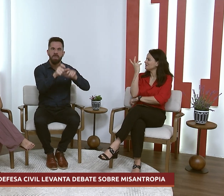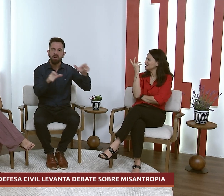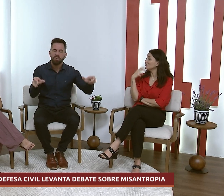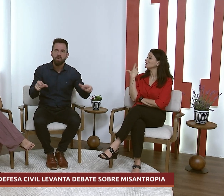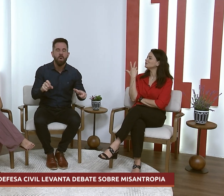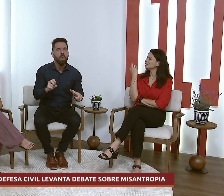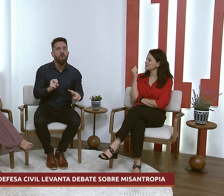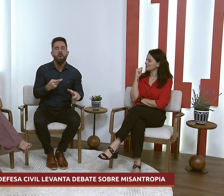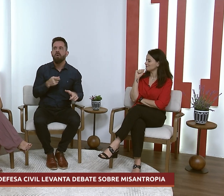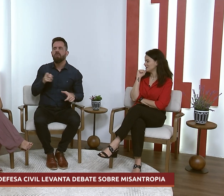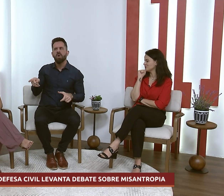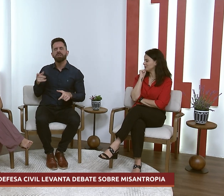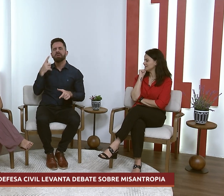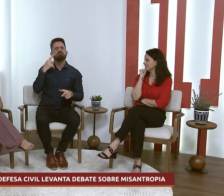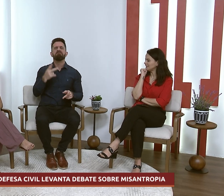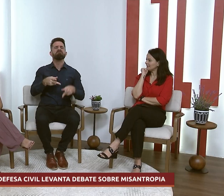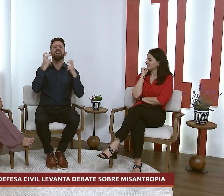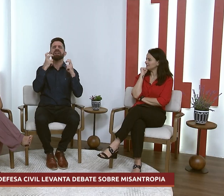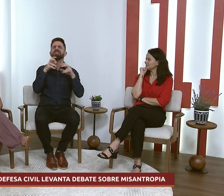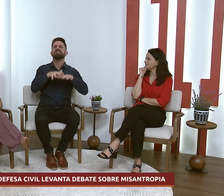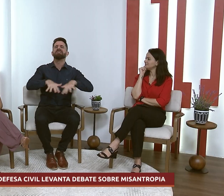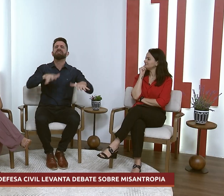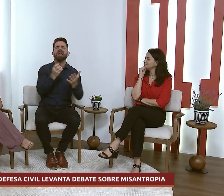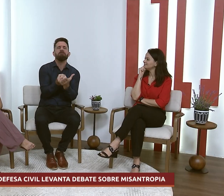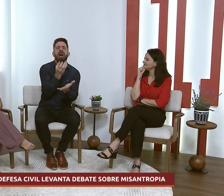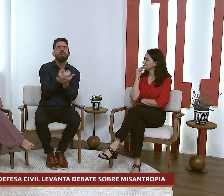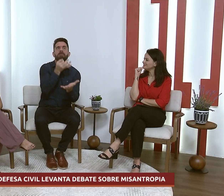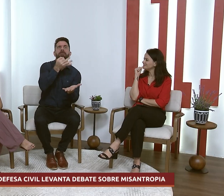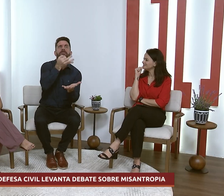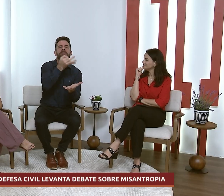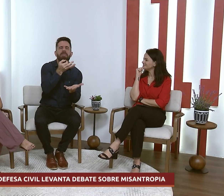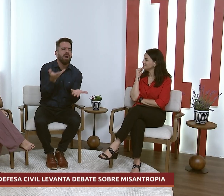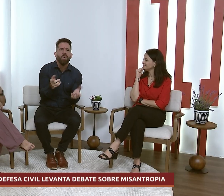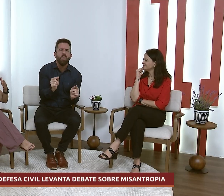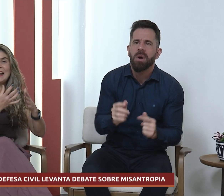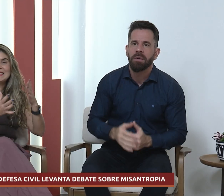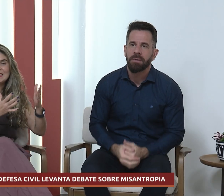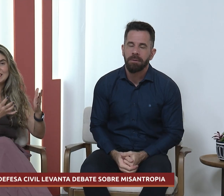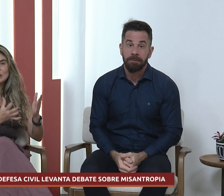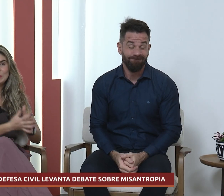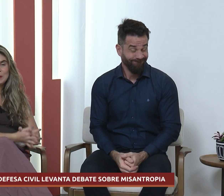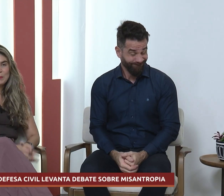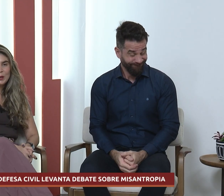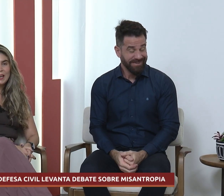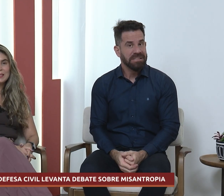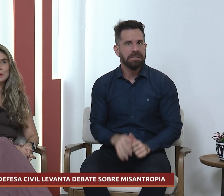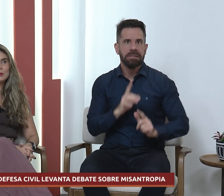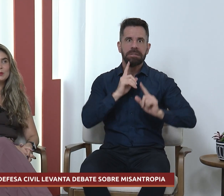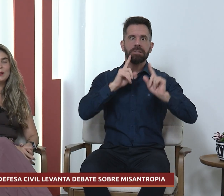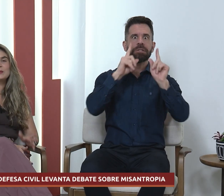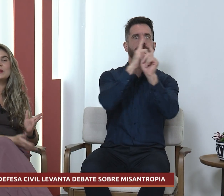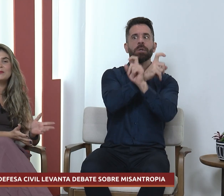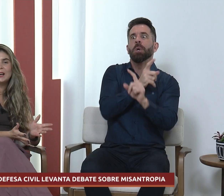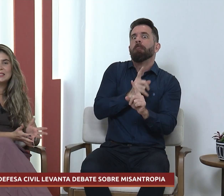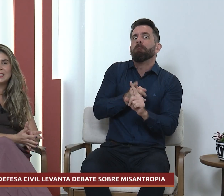senhora faz? Qual a leitura que a senhora faz sobre esse alerta? Então, é difícil, a gente fazer uma análise assim, sobre por que as